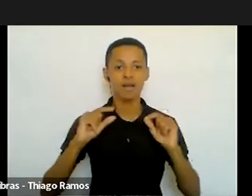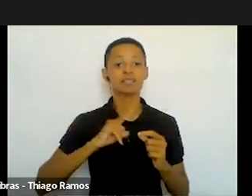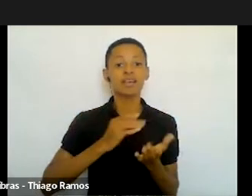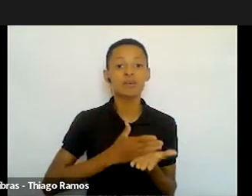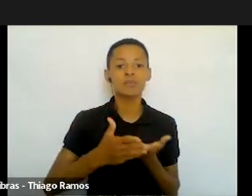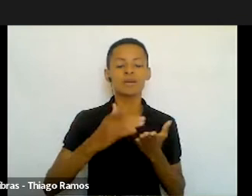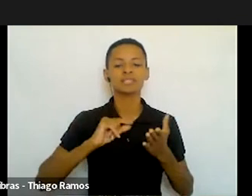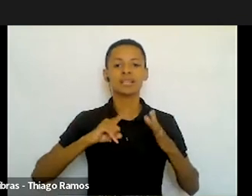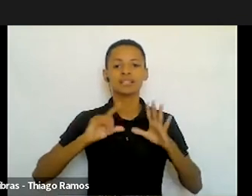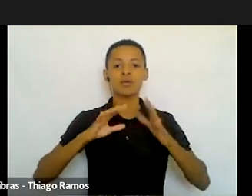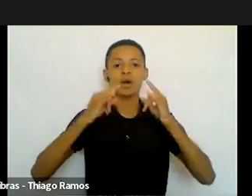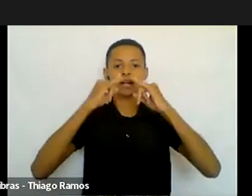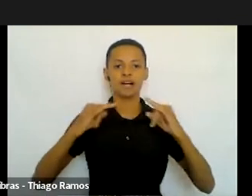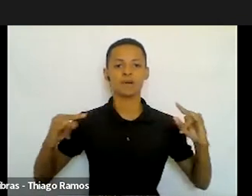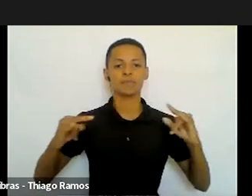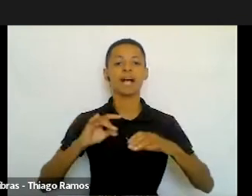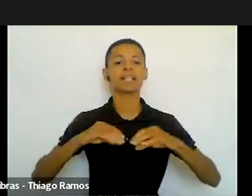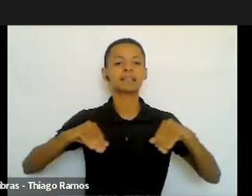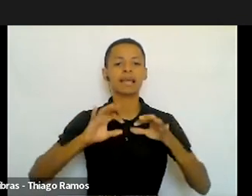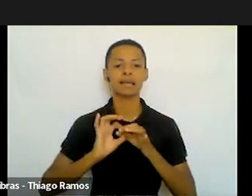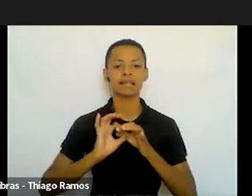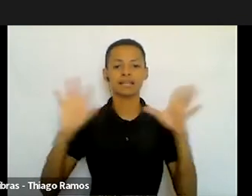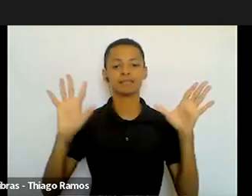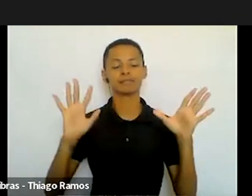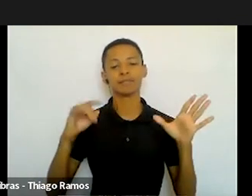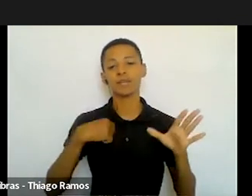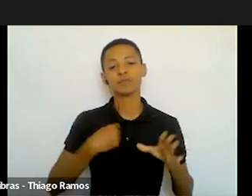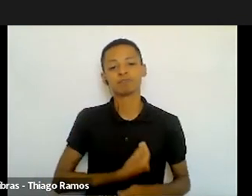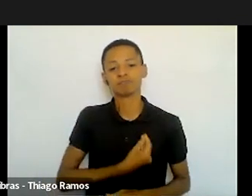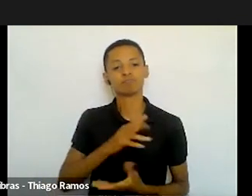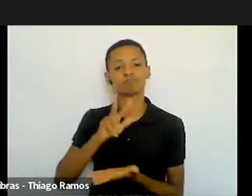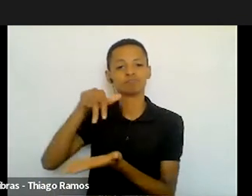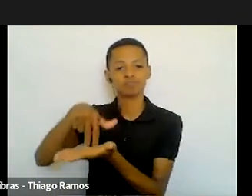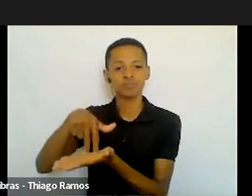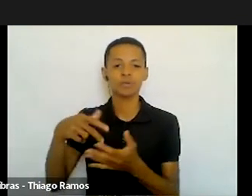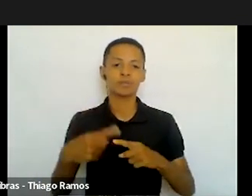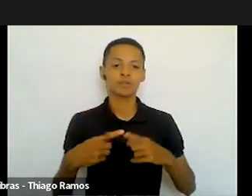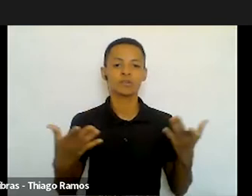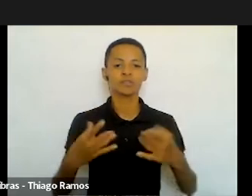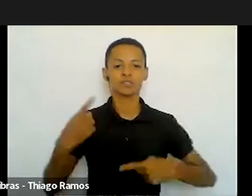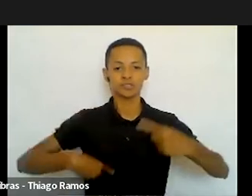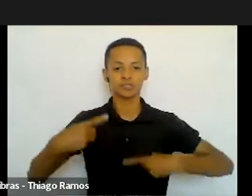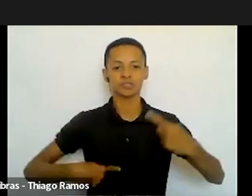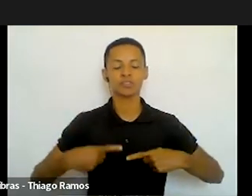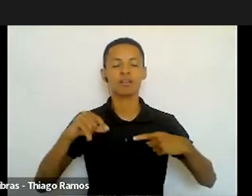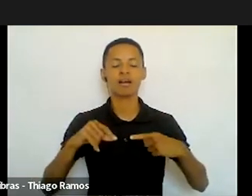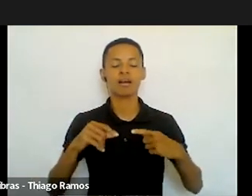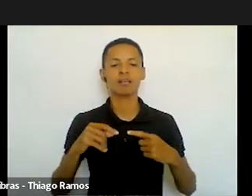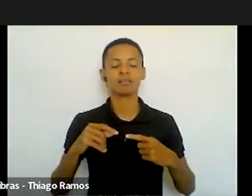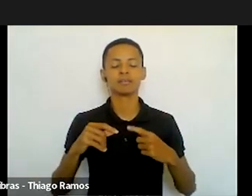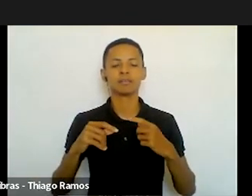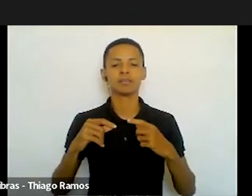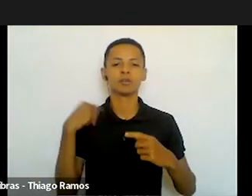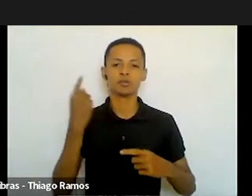Livre. Infelizmente, não pude estar lá porque nós estamos discutindo hoje o detalhamento da nossa